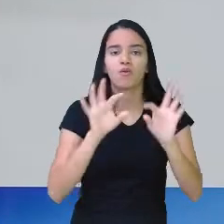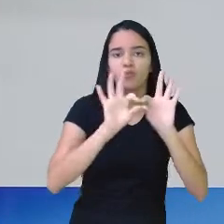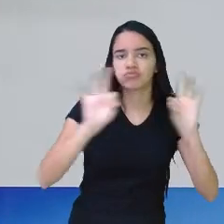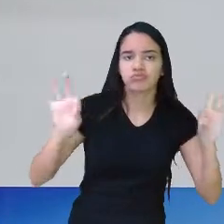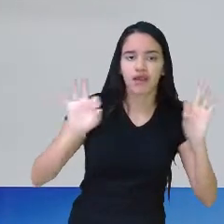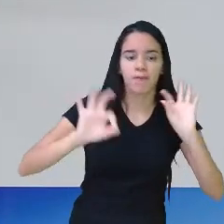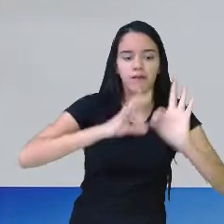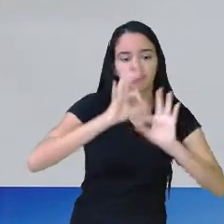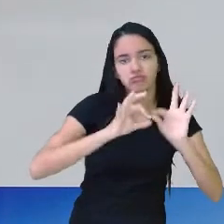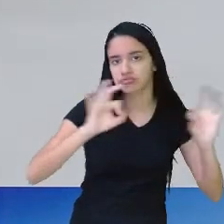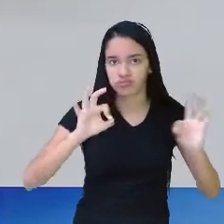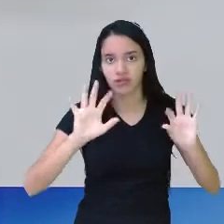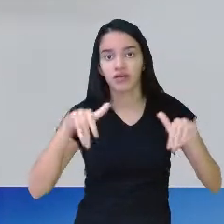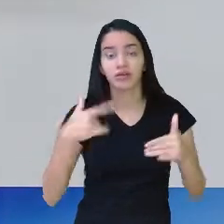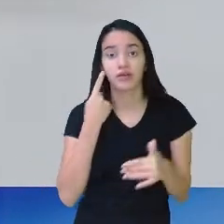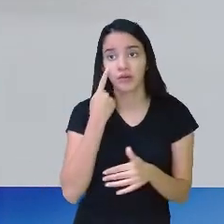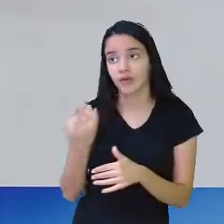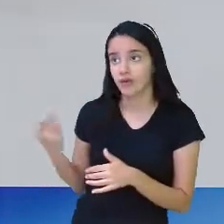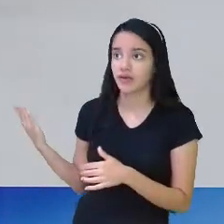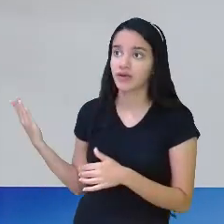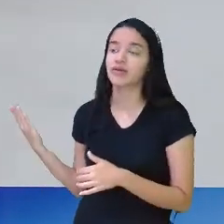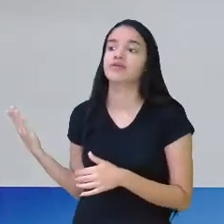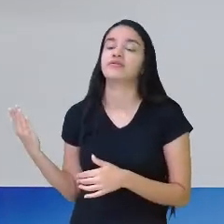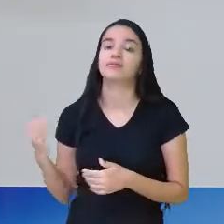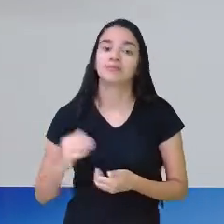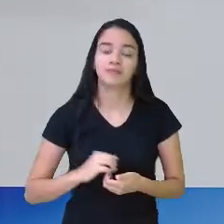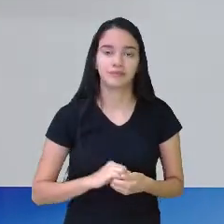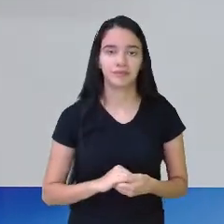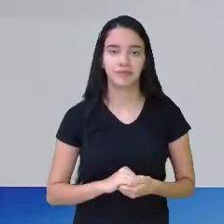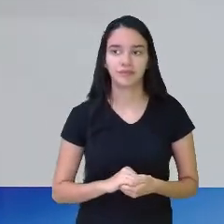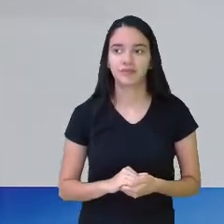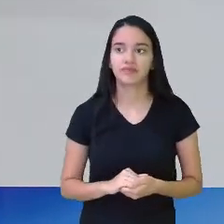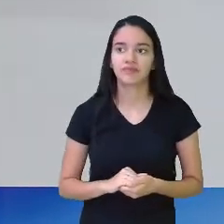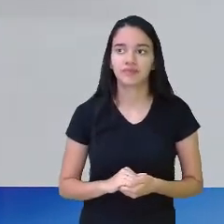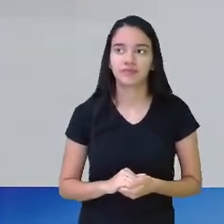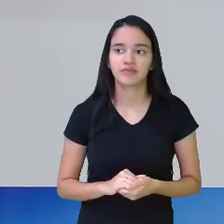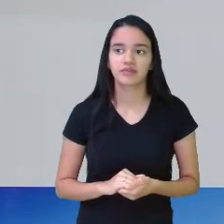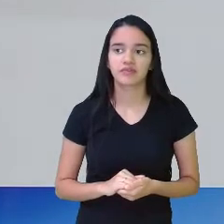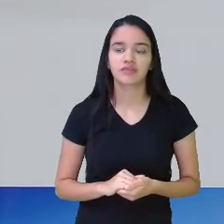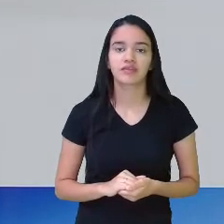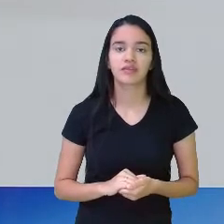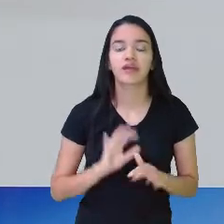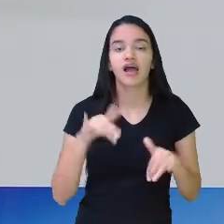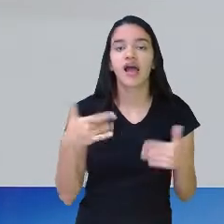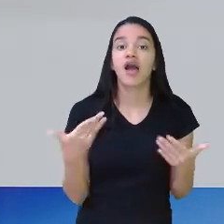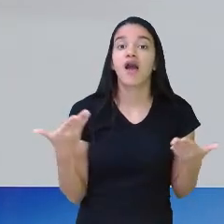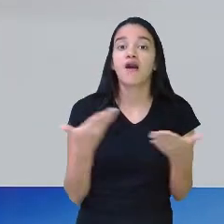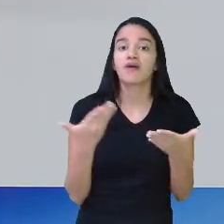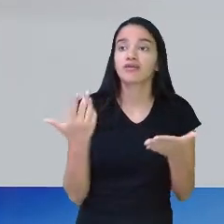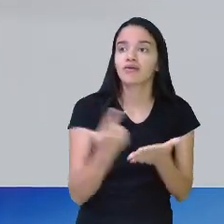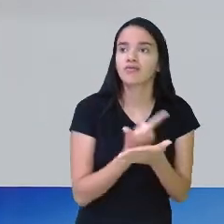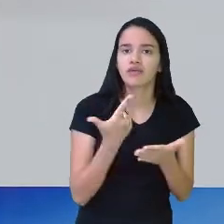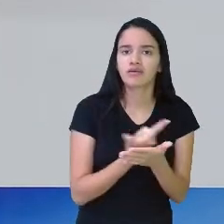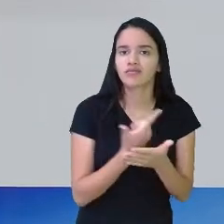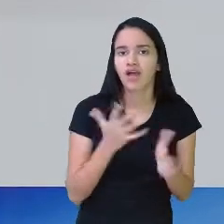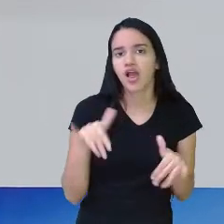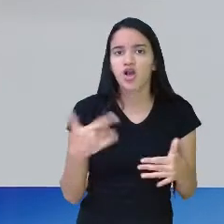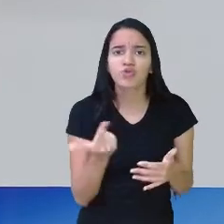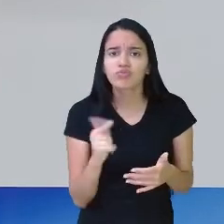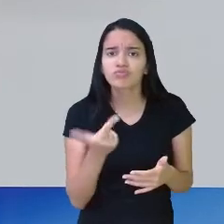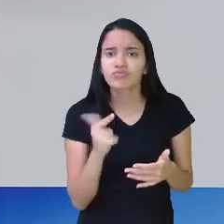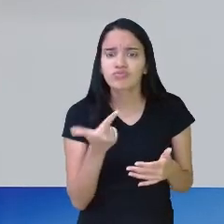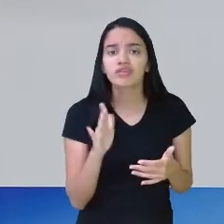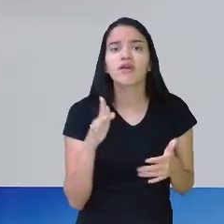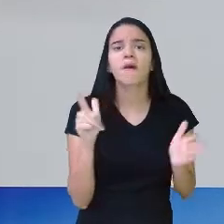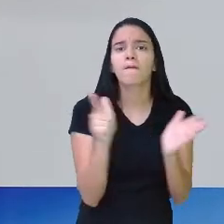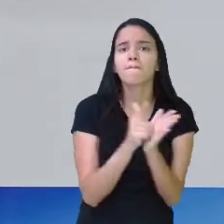faz? Você pega um jornal, uma folha de jornal, pega outra folha de jornal. Ah, professora Sinara, não tem um jornal não. Pode